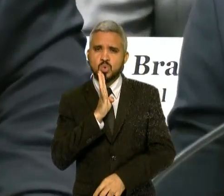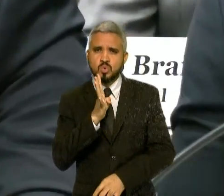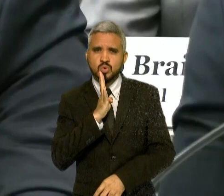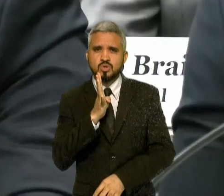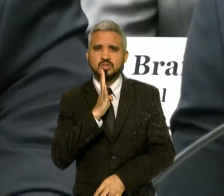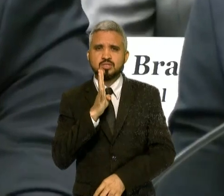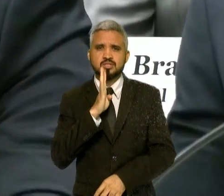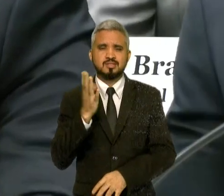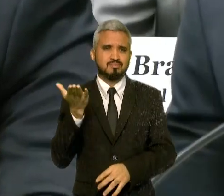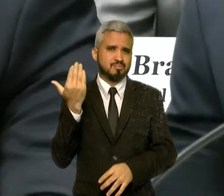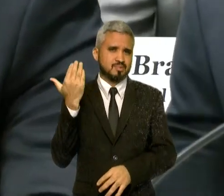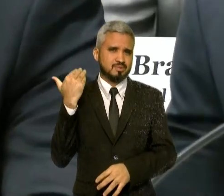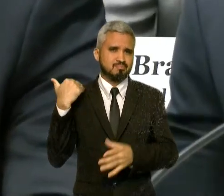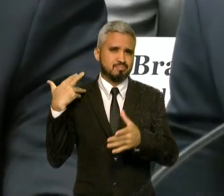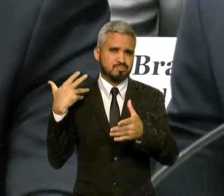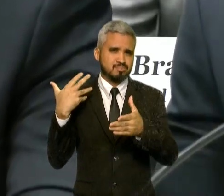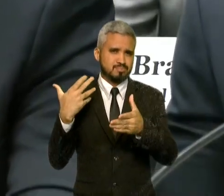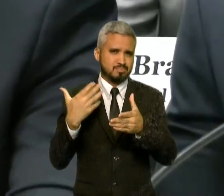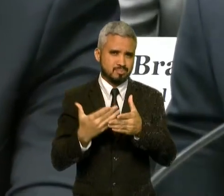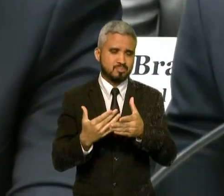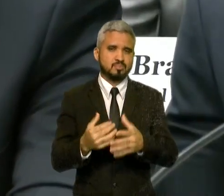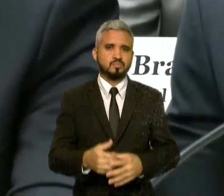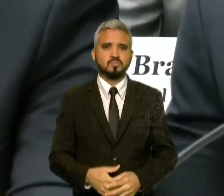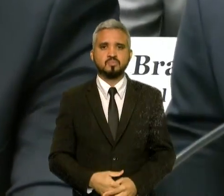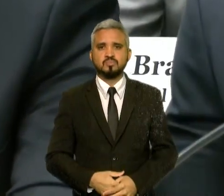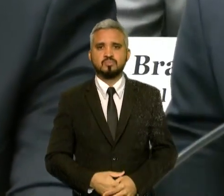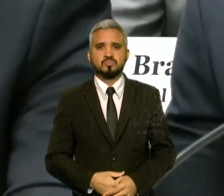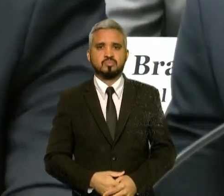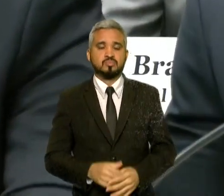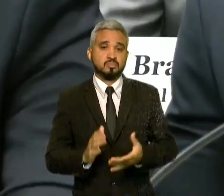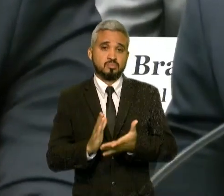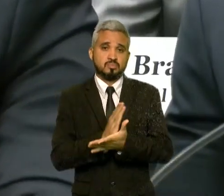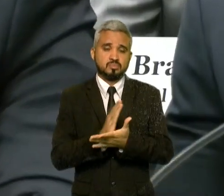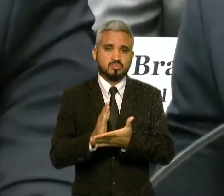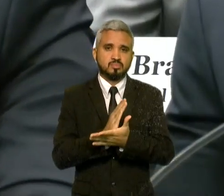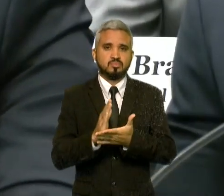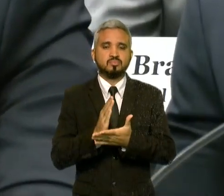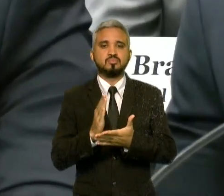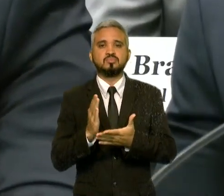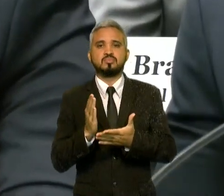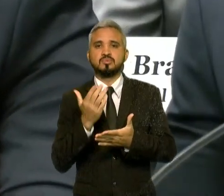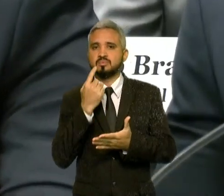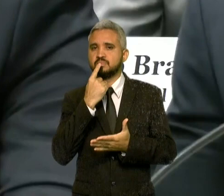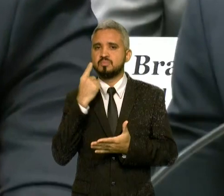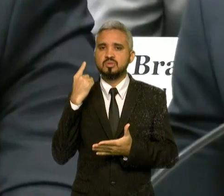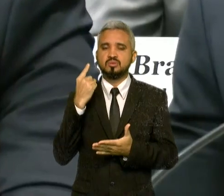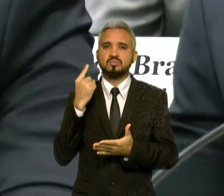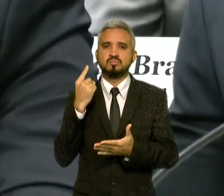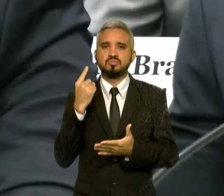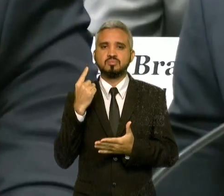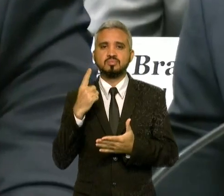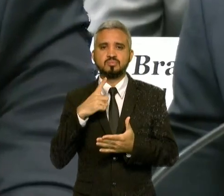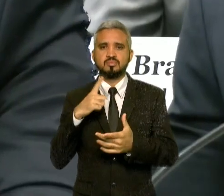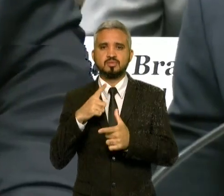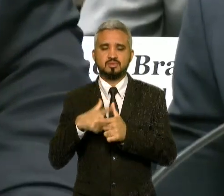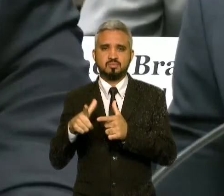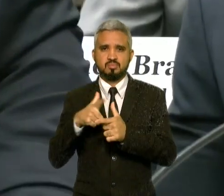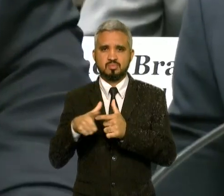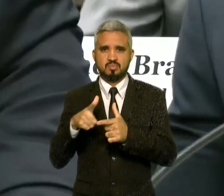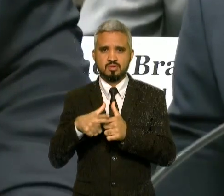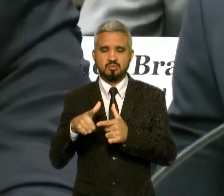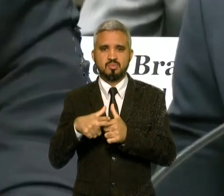durante a minha carreira política, presidente, e que alguns dias teve um problema pessoal, perdeu sua